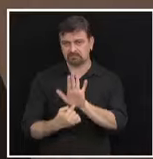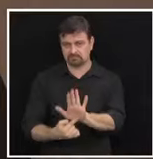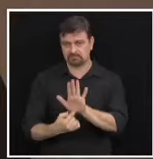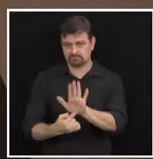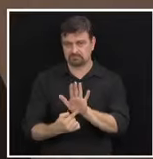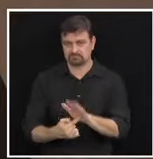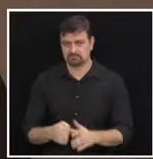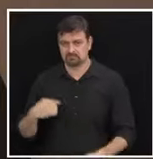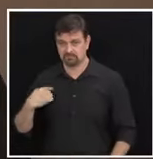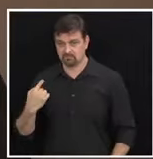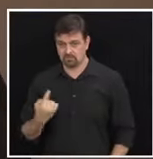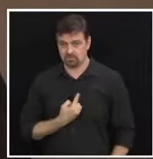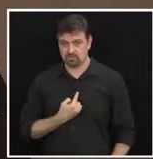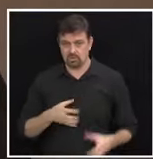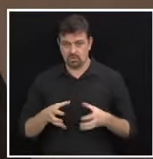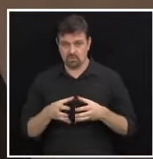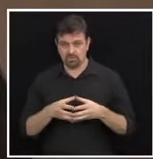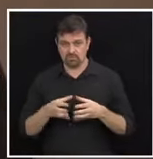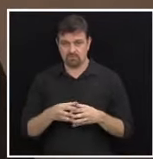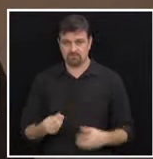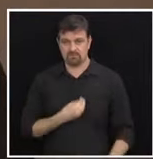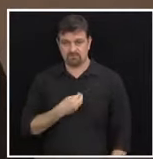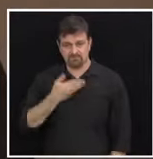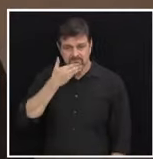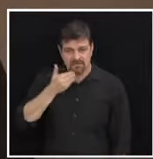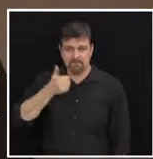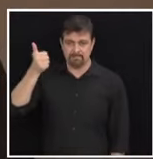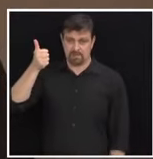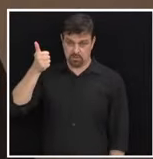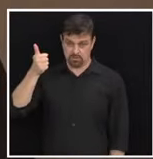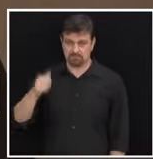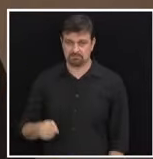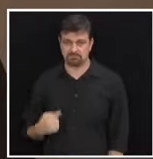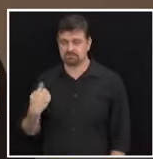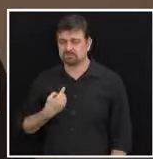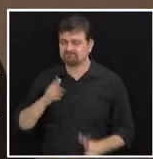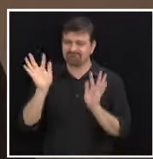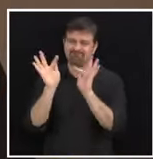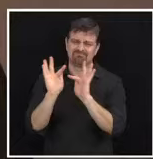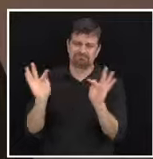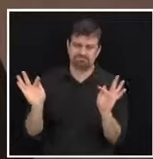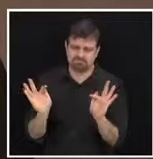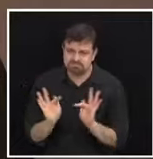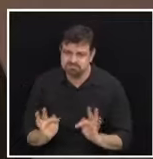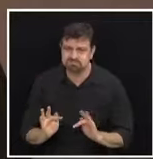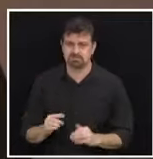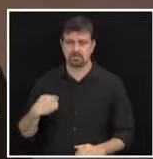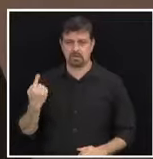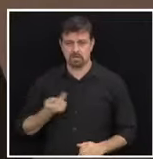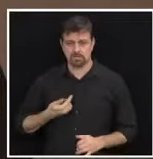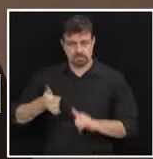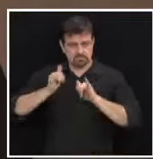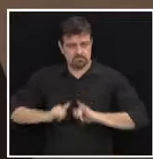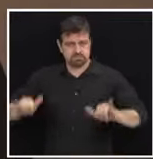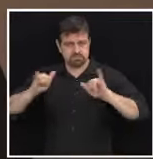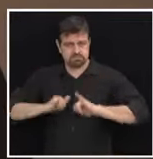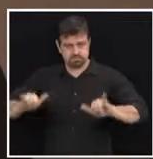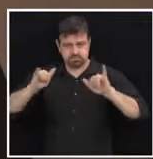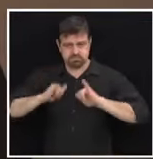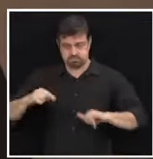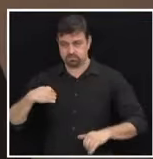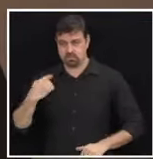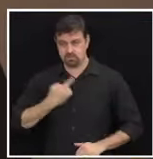OCIP Viva Melhor, né? A gente está muito feliz em estar divulgando o nosso trabalho